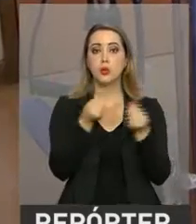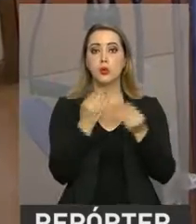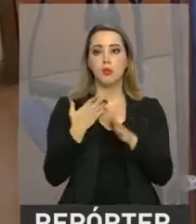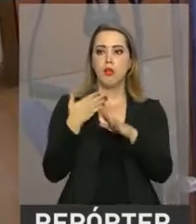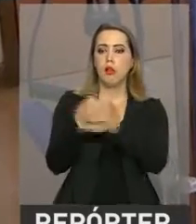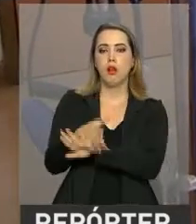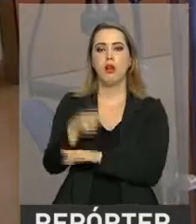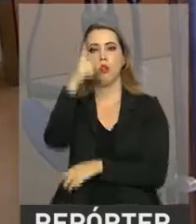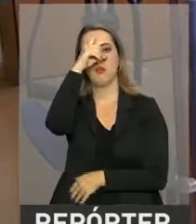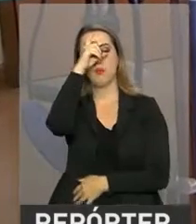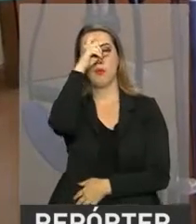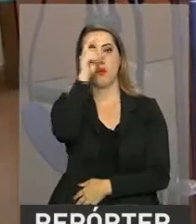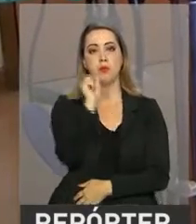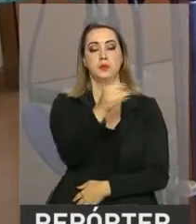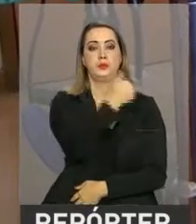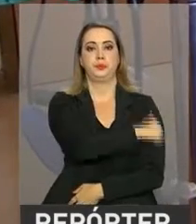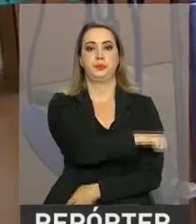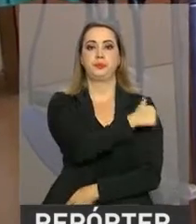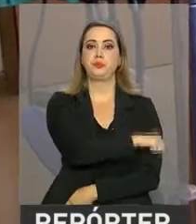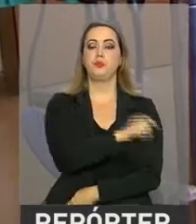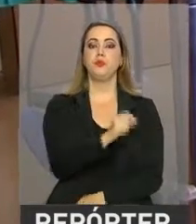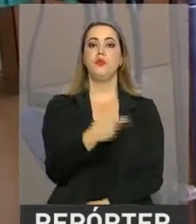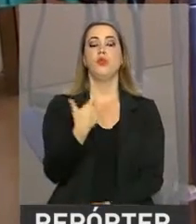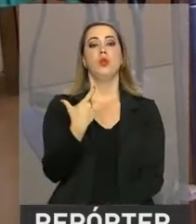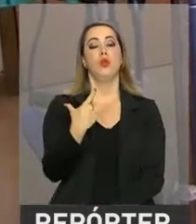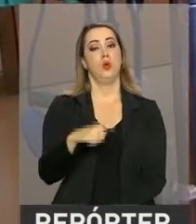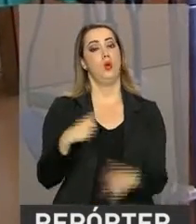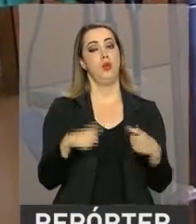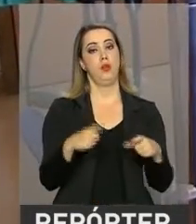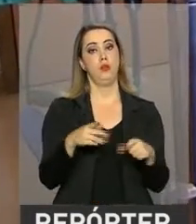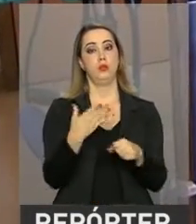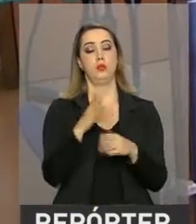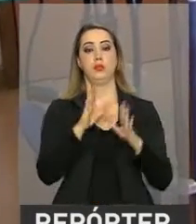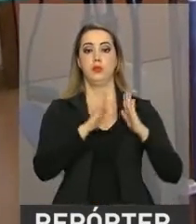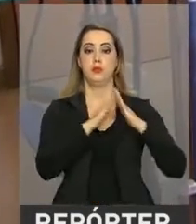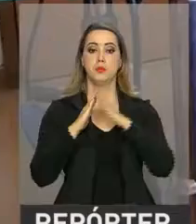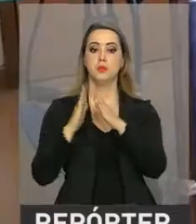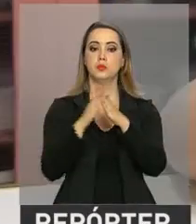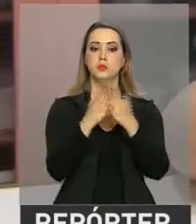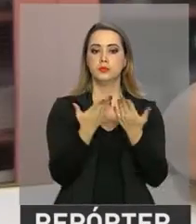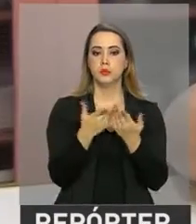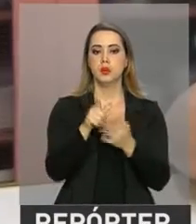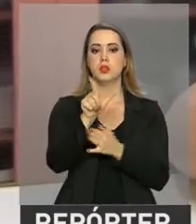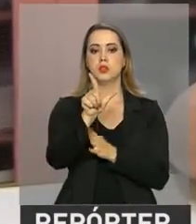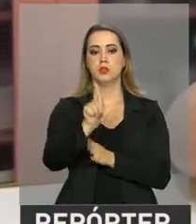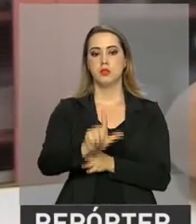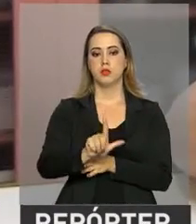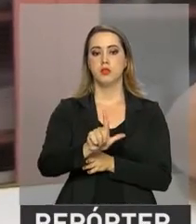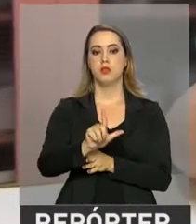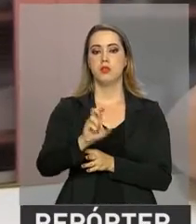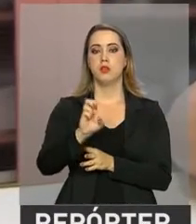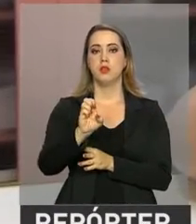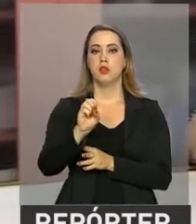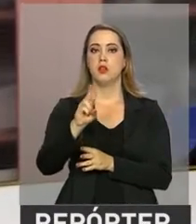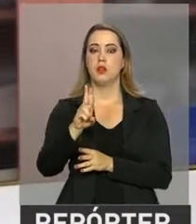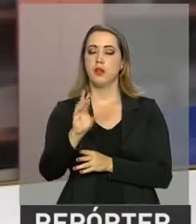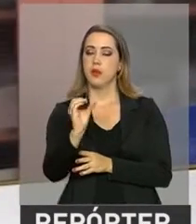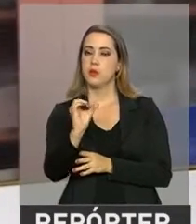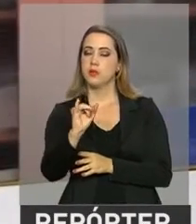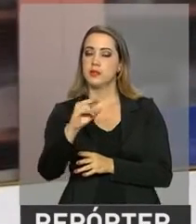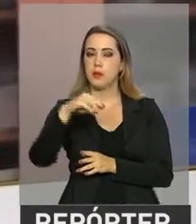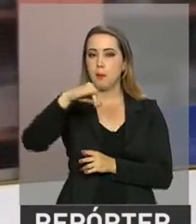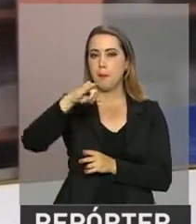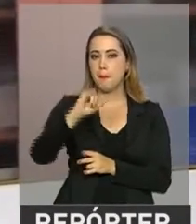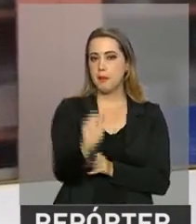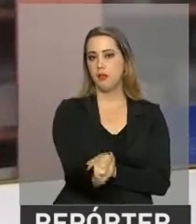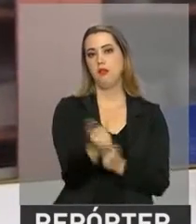um hospital em Macaé, no Rio de Janeiro, onde mora, e o diagnóstico foi leucemia, ou seja, câncer na medula óssea.